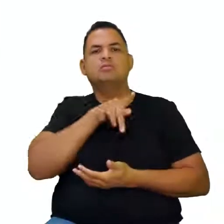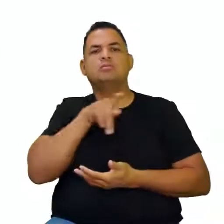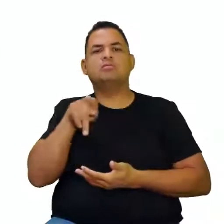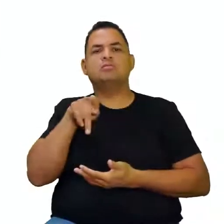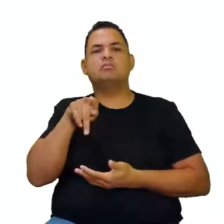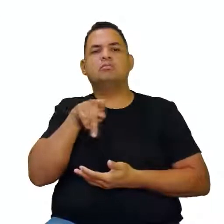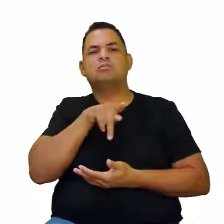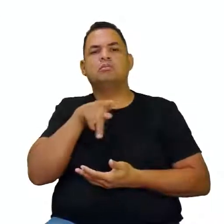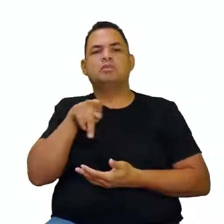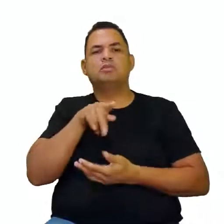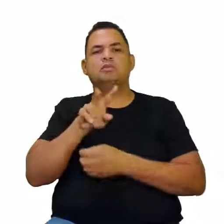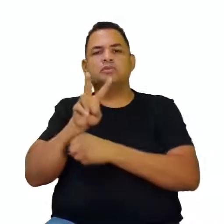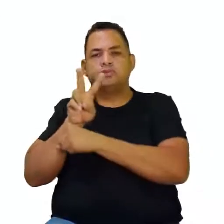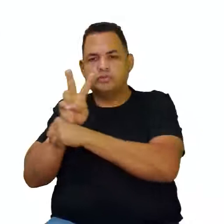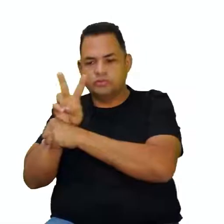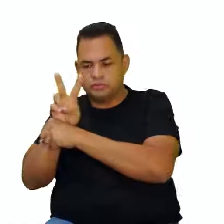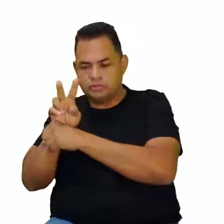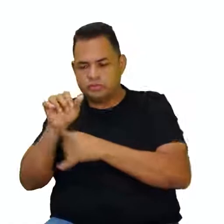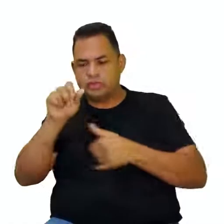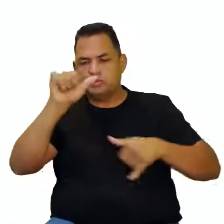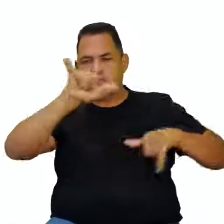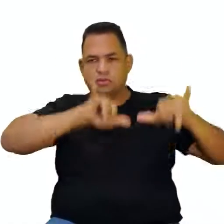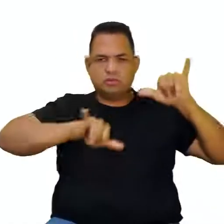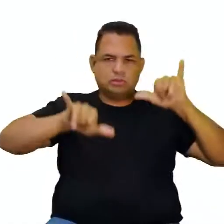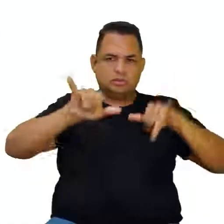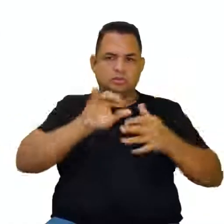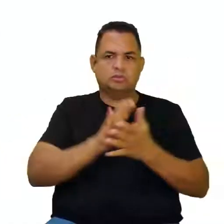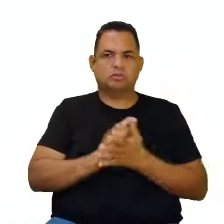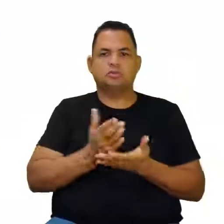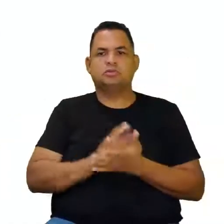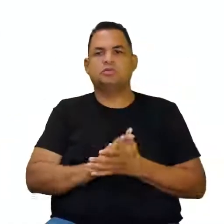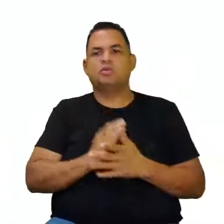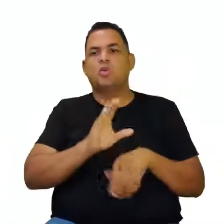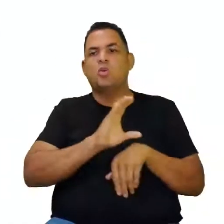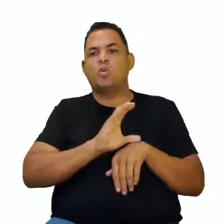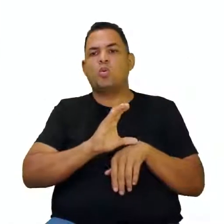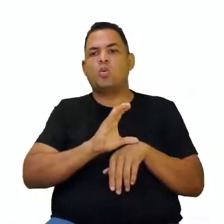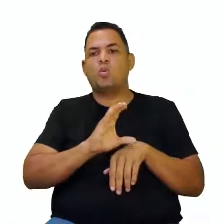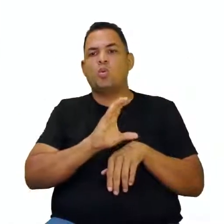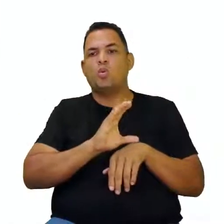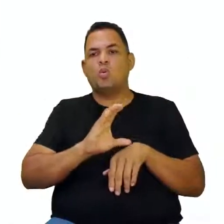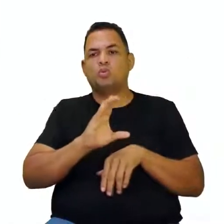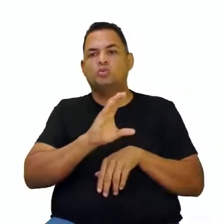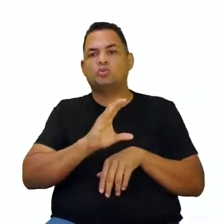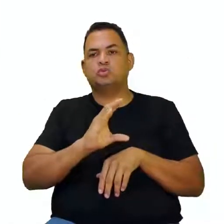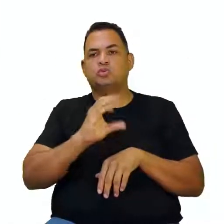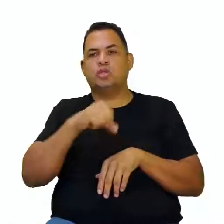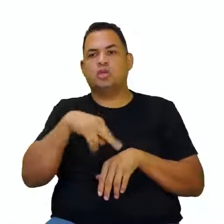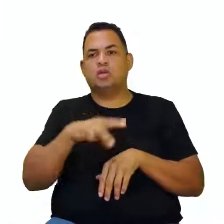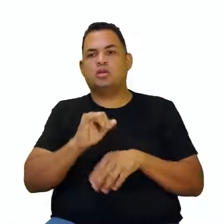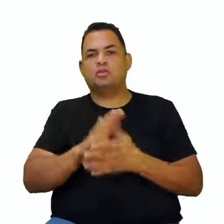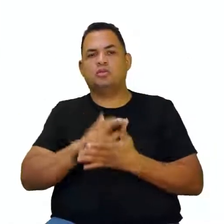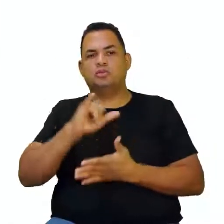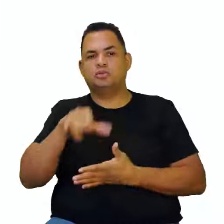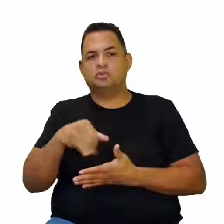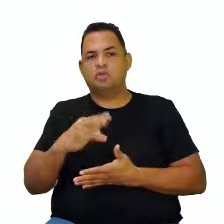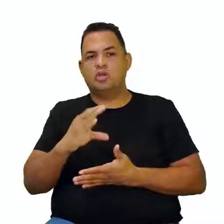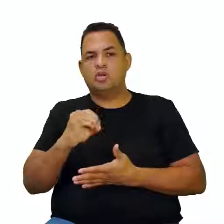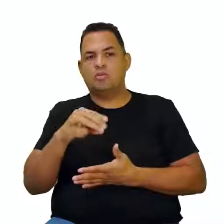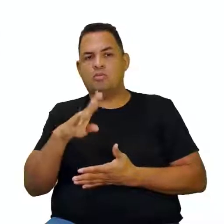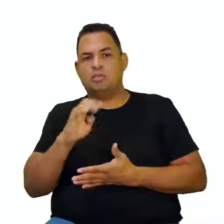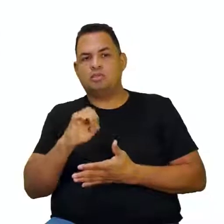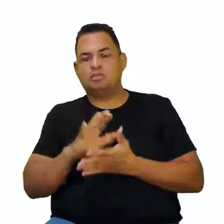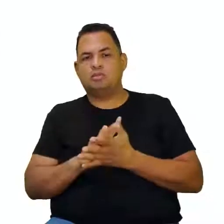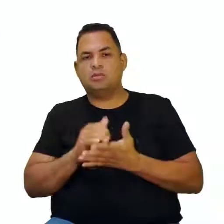professor e supervisor de química do curso Anglo, João Usberco, a